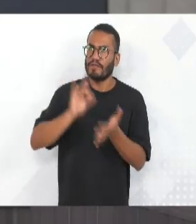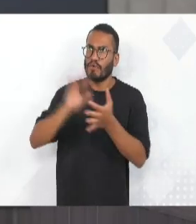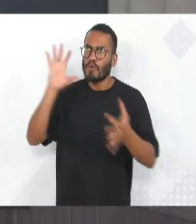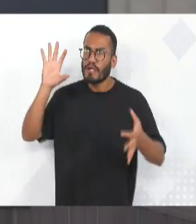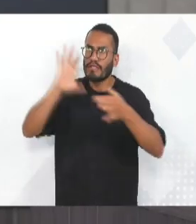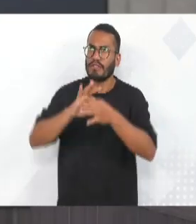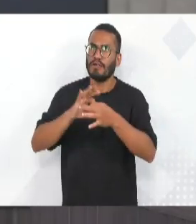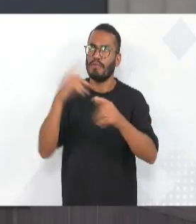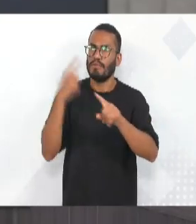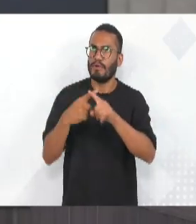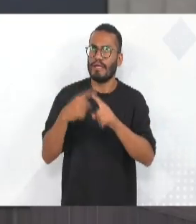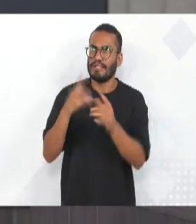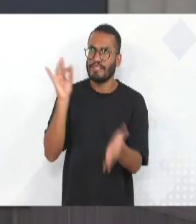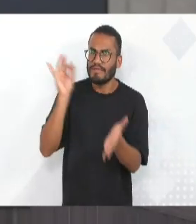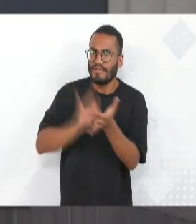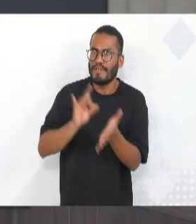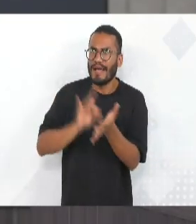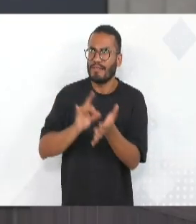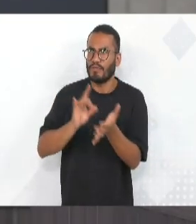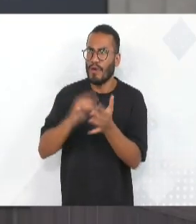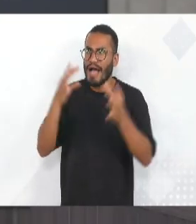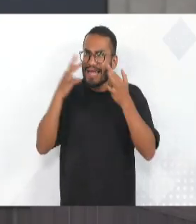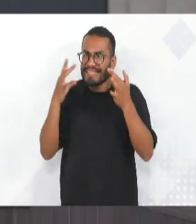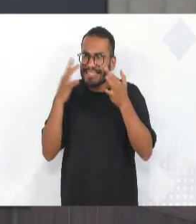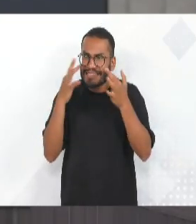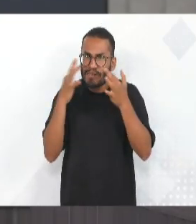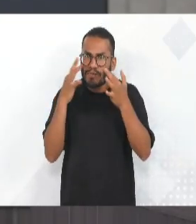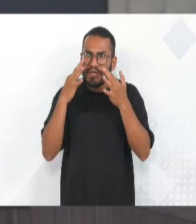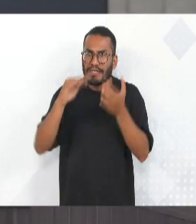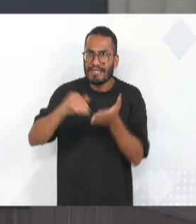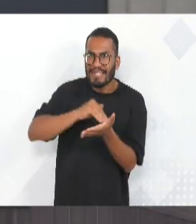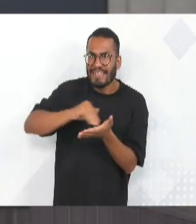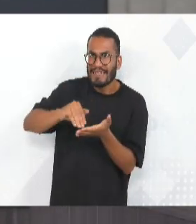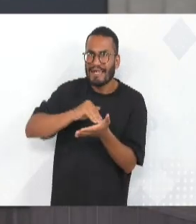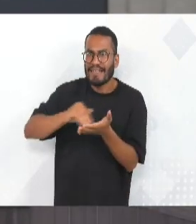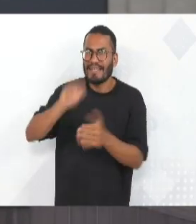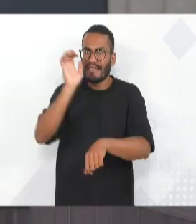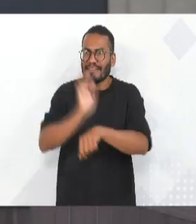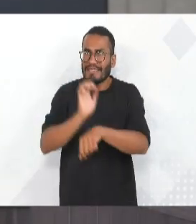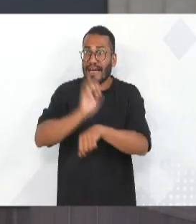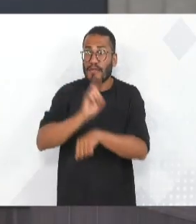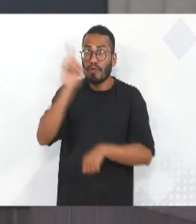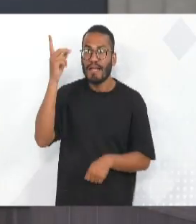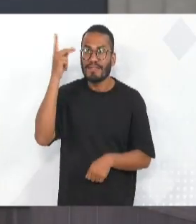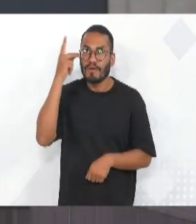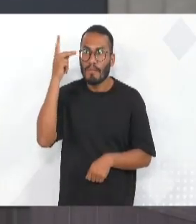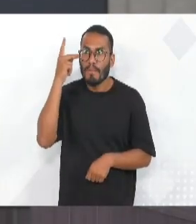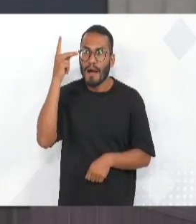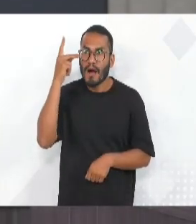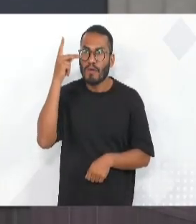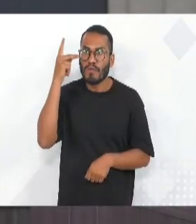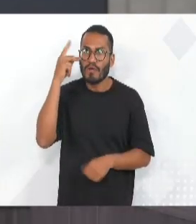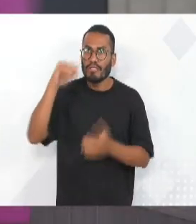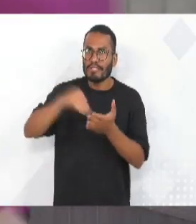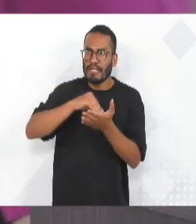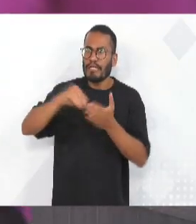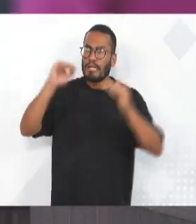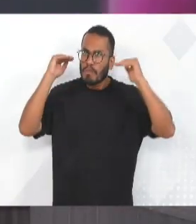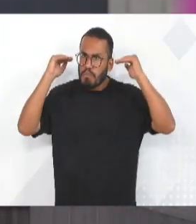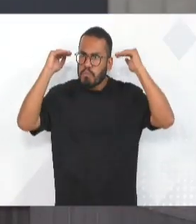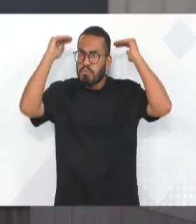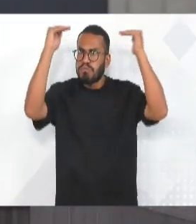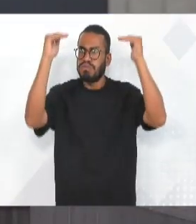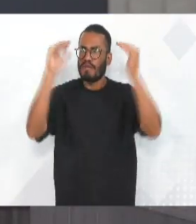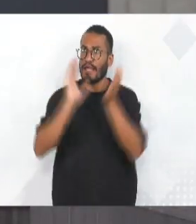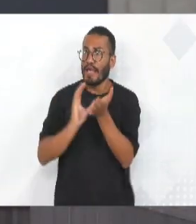até porque me chamou atenção que a secretaria do estado de São Paulo que é uma secretaria top em educação né